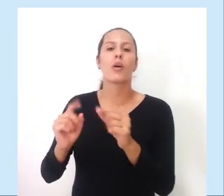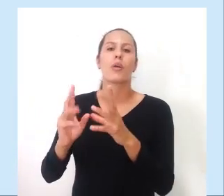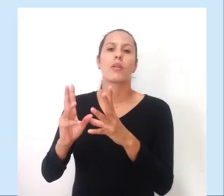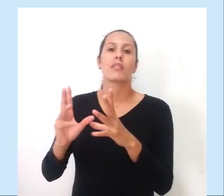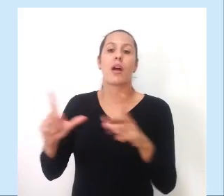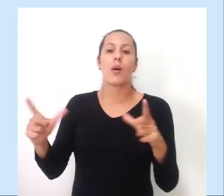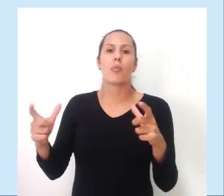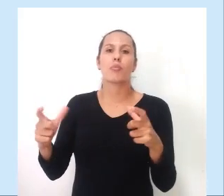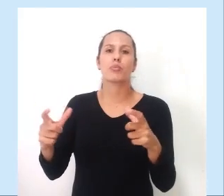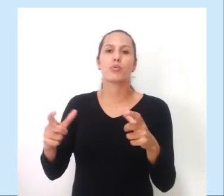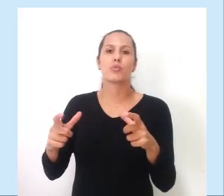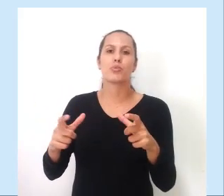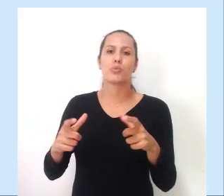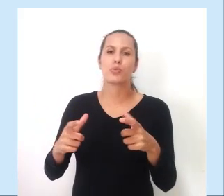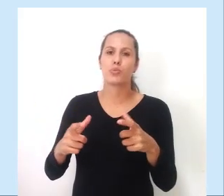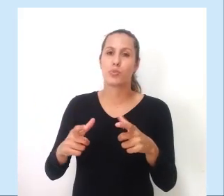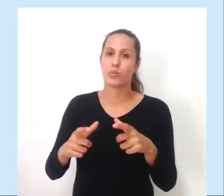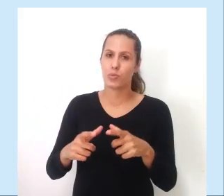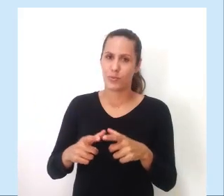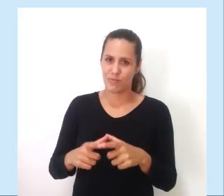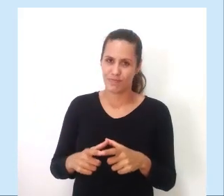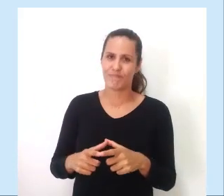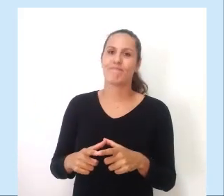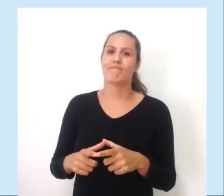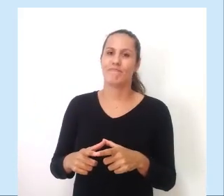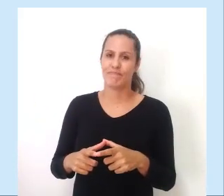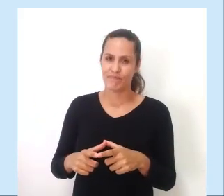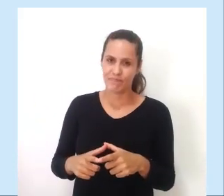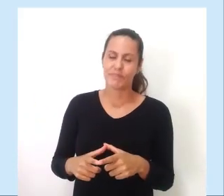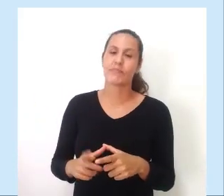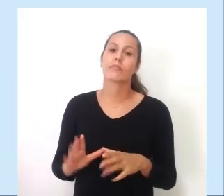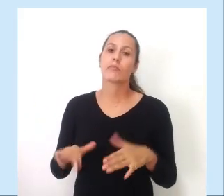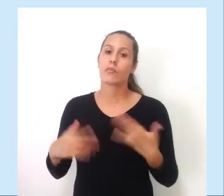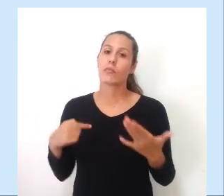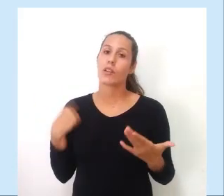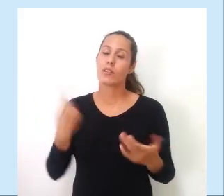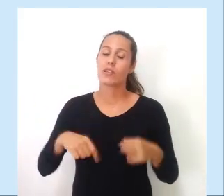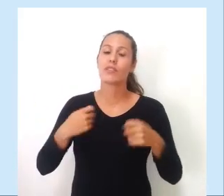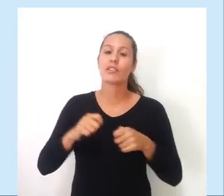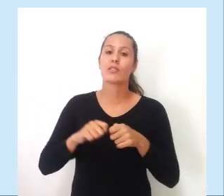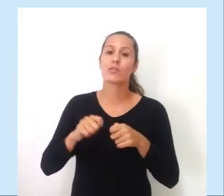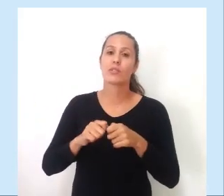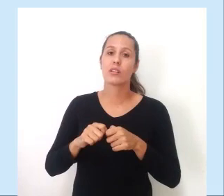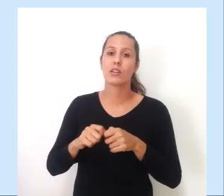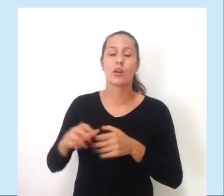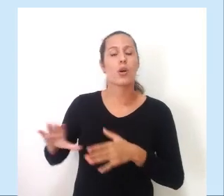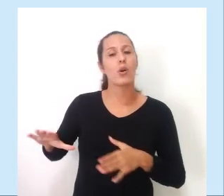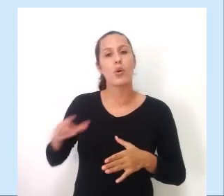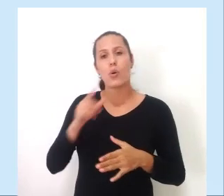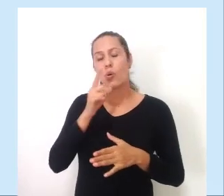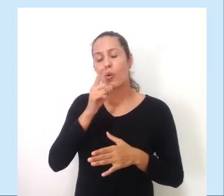escassos. Então, a gente está diminuindo a quantidade, o volume de água dos rios,